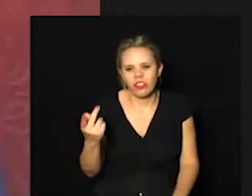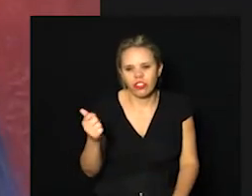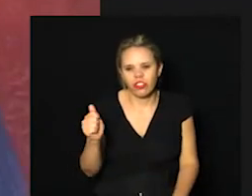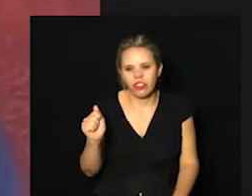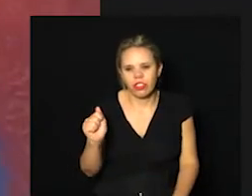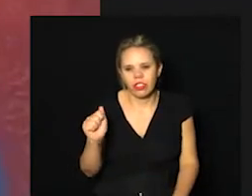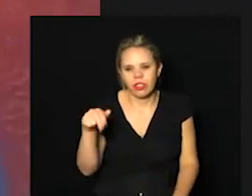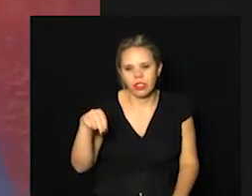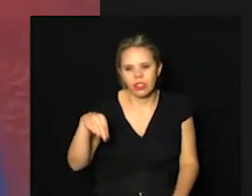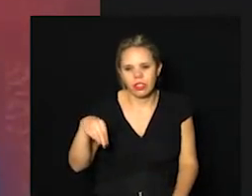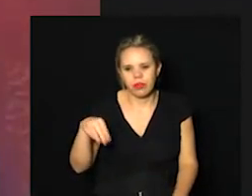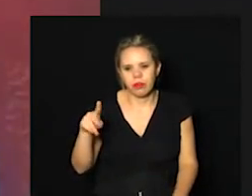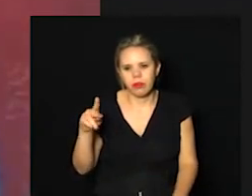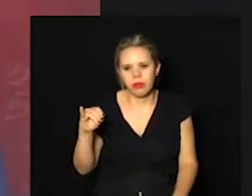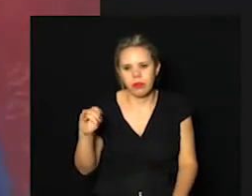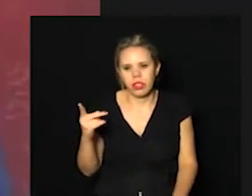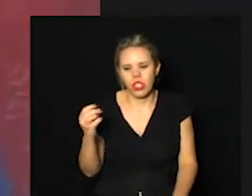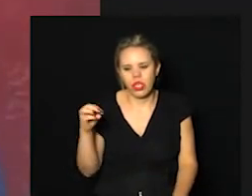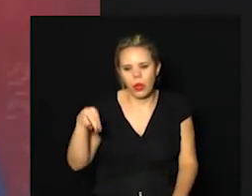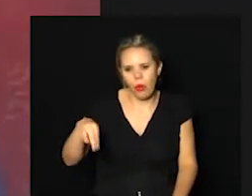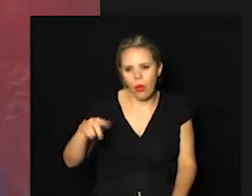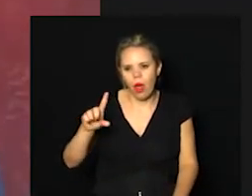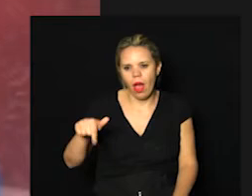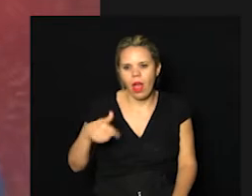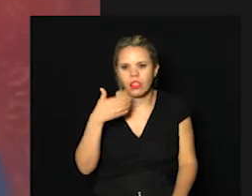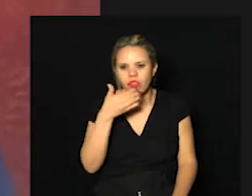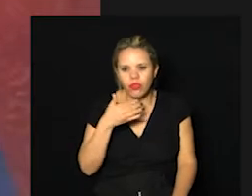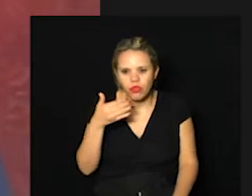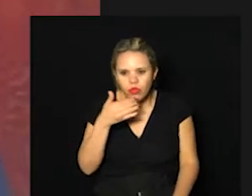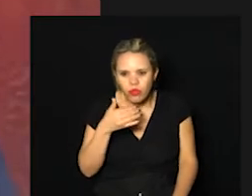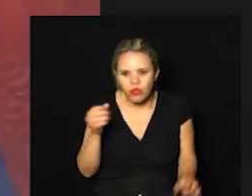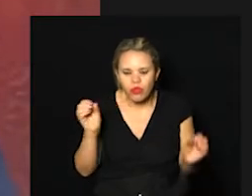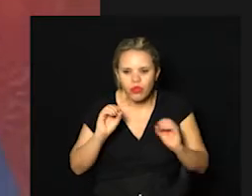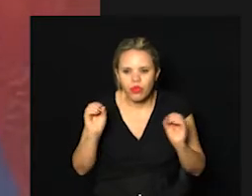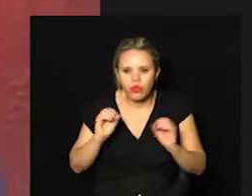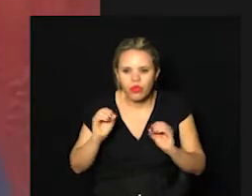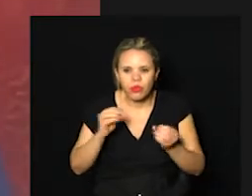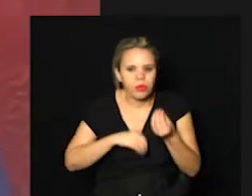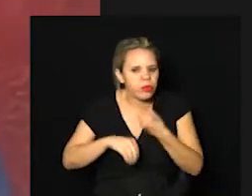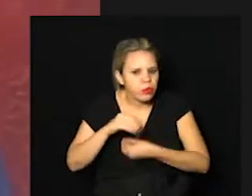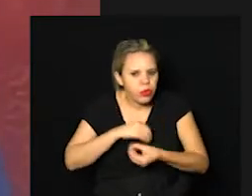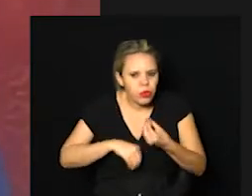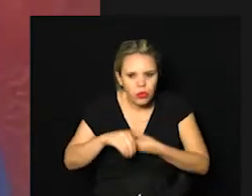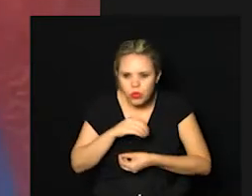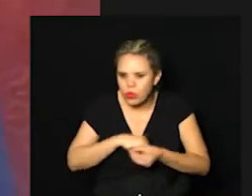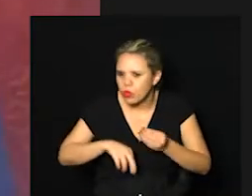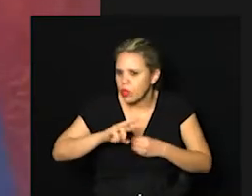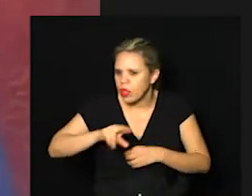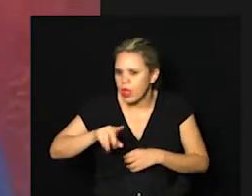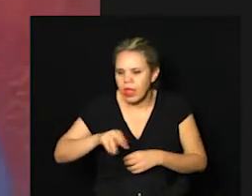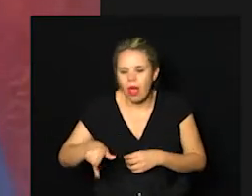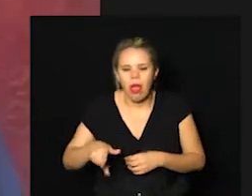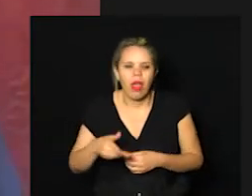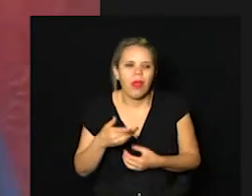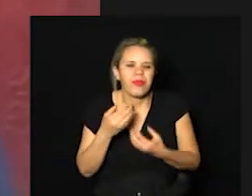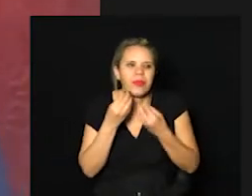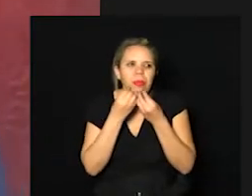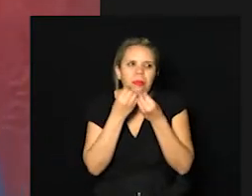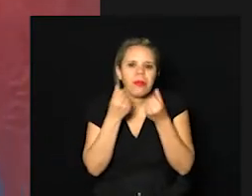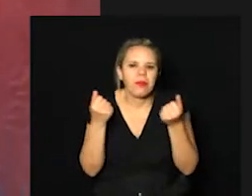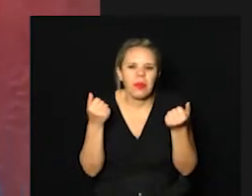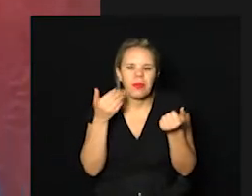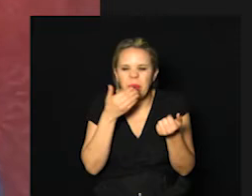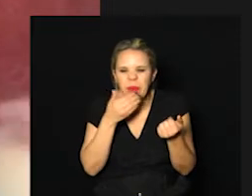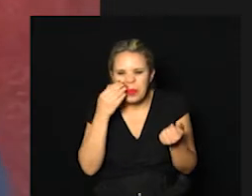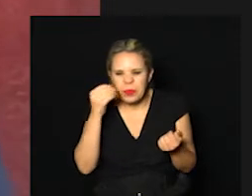Então, é uma versão totalmente doce, não tem nada a ver, não se mistura, não é agridoce, né? Porque, às vezes, uma